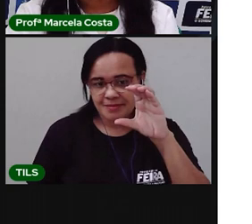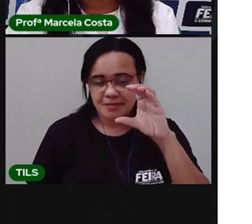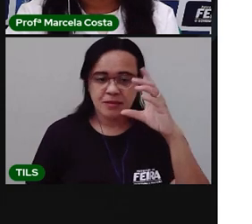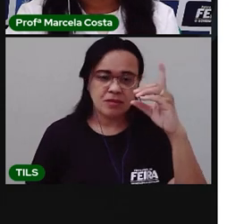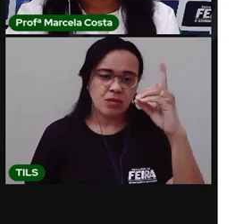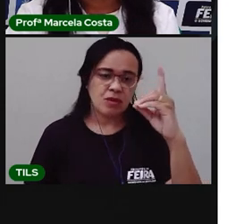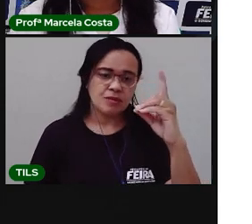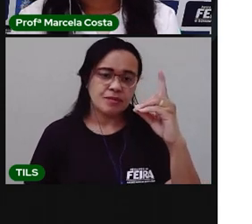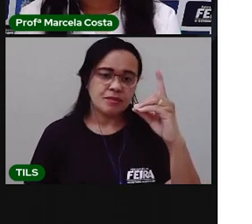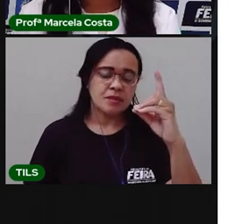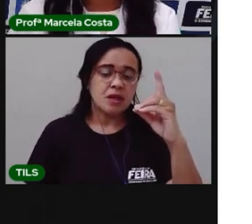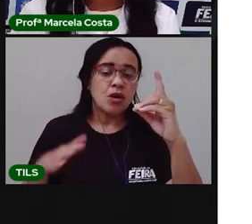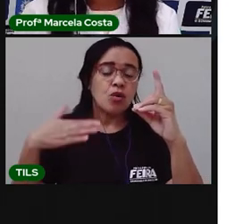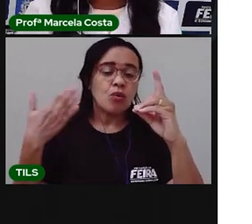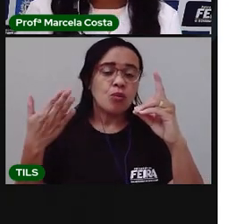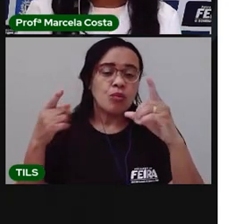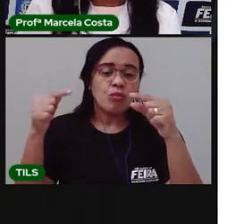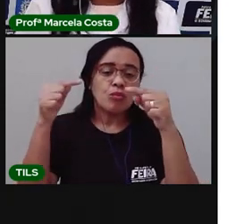ou a D?